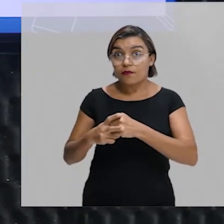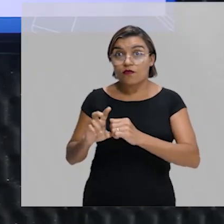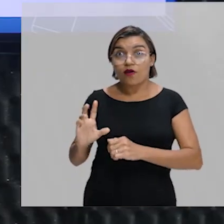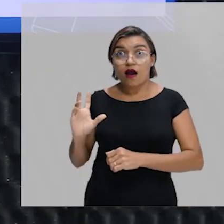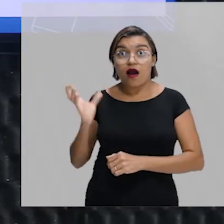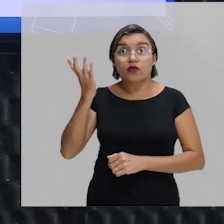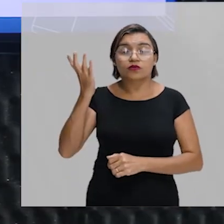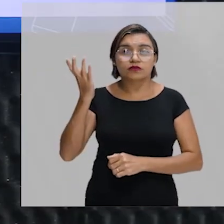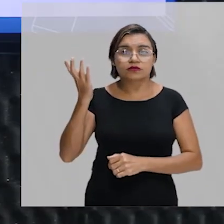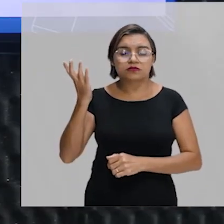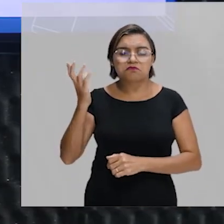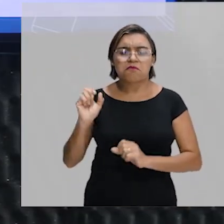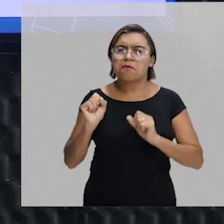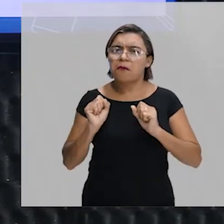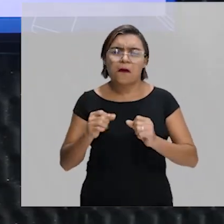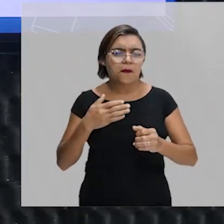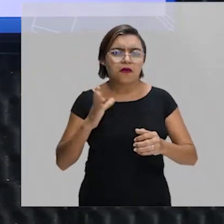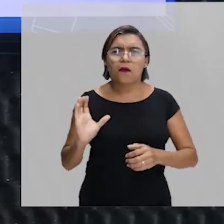Eu estou